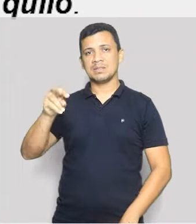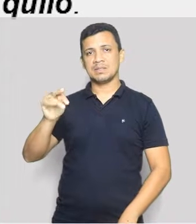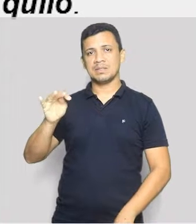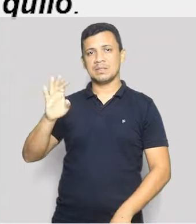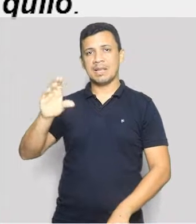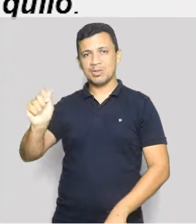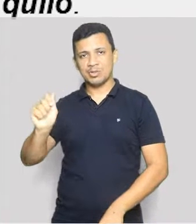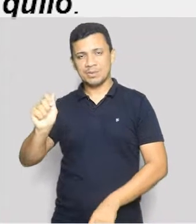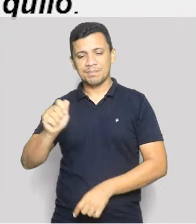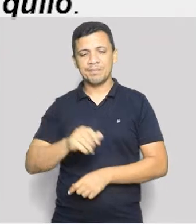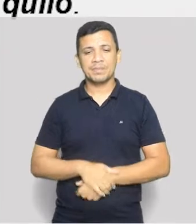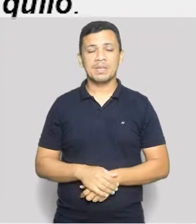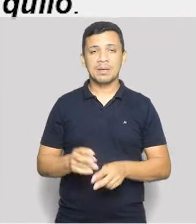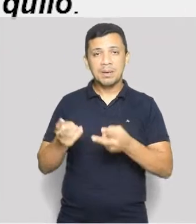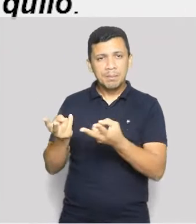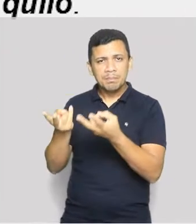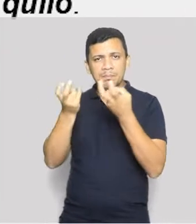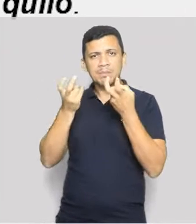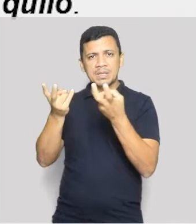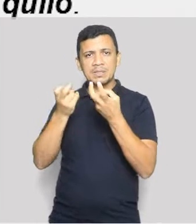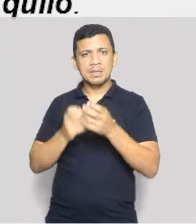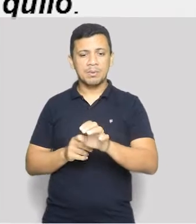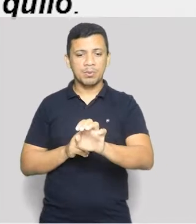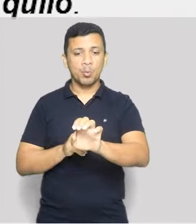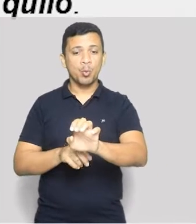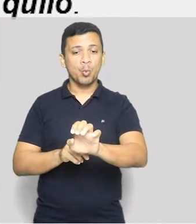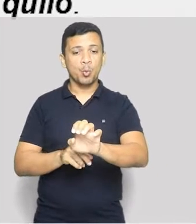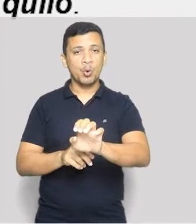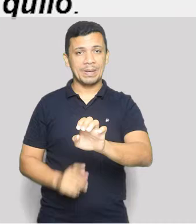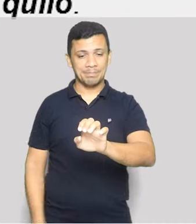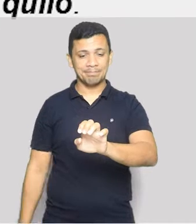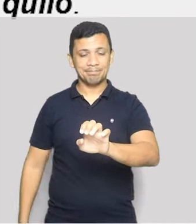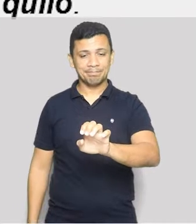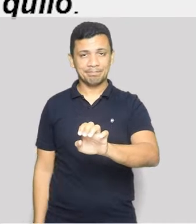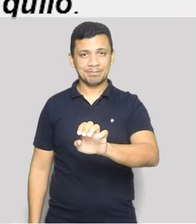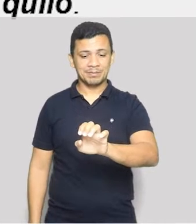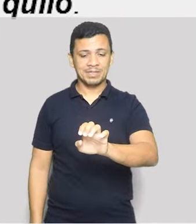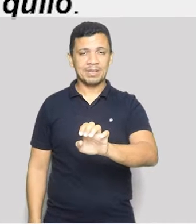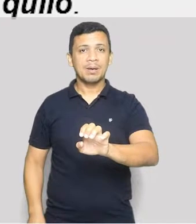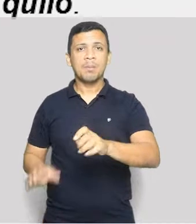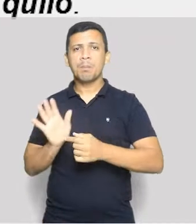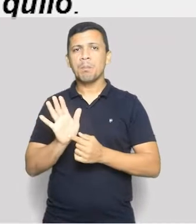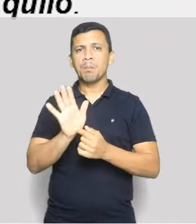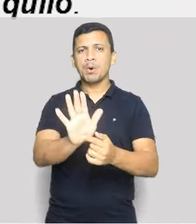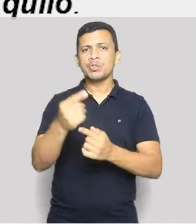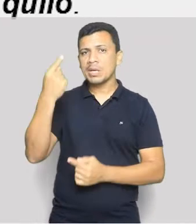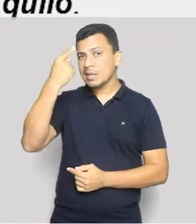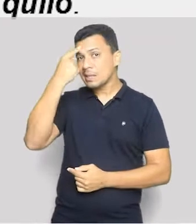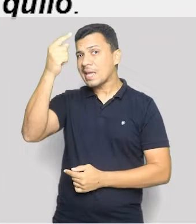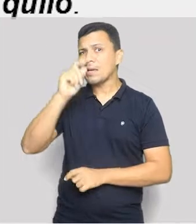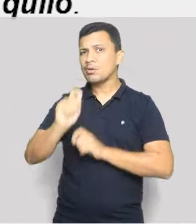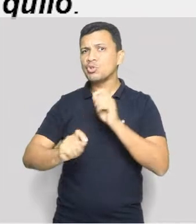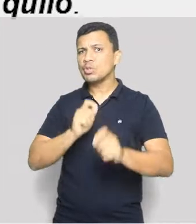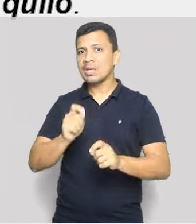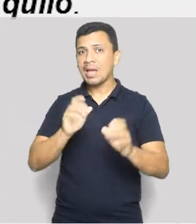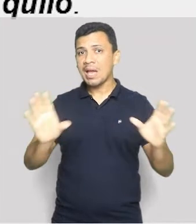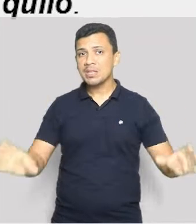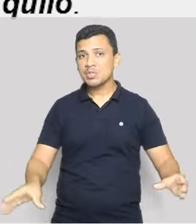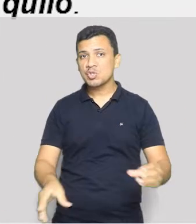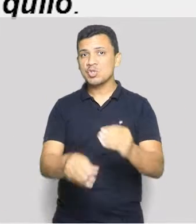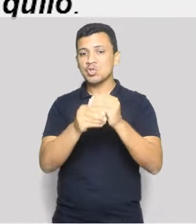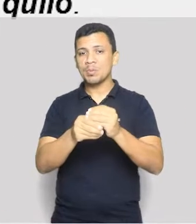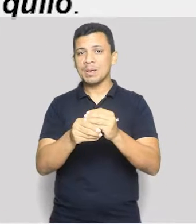Notem como o conectivo, que é o e, a conjunção, ela passa uma ideia muito clara de soma de